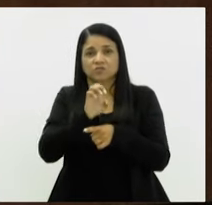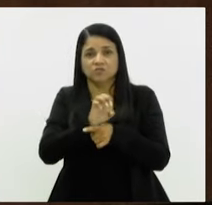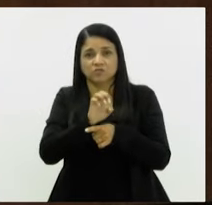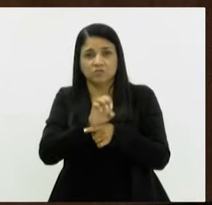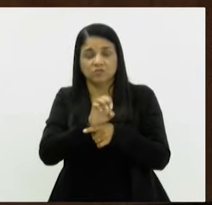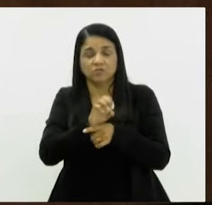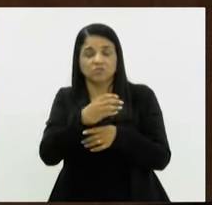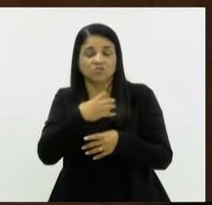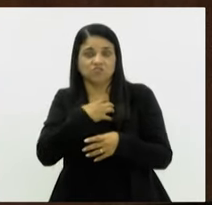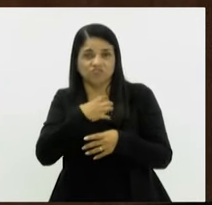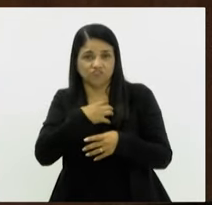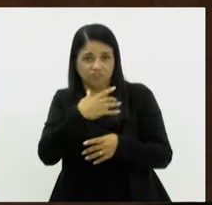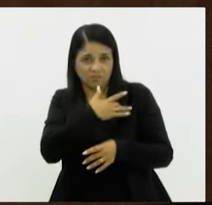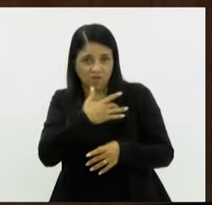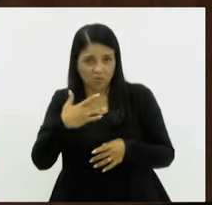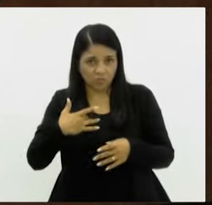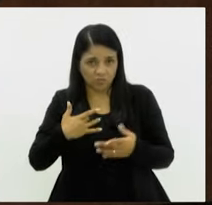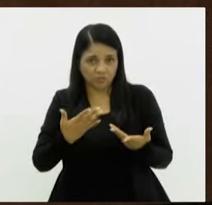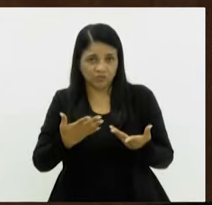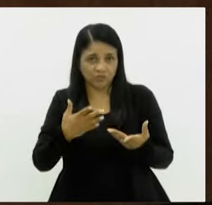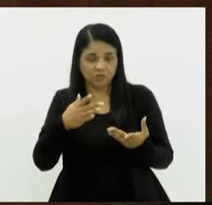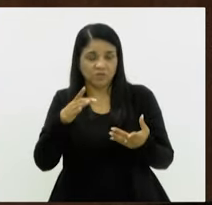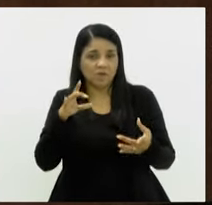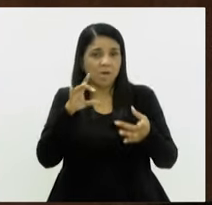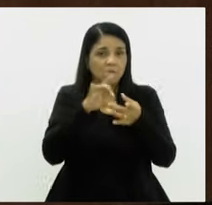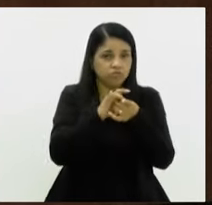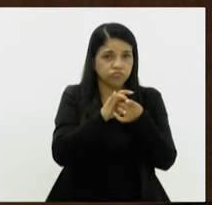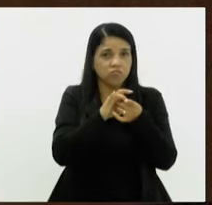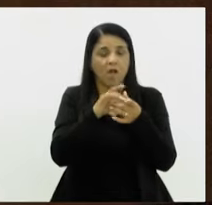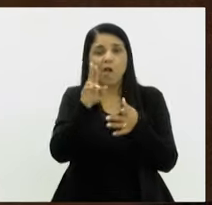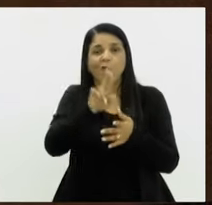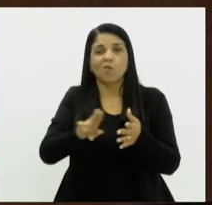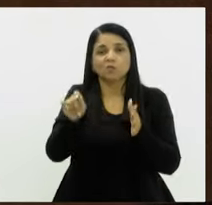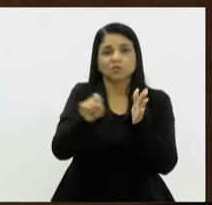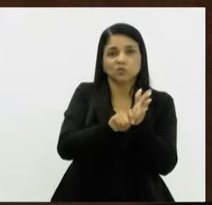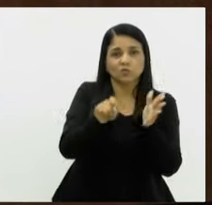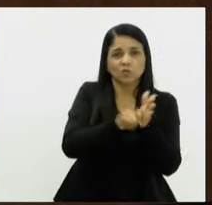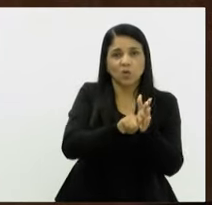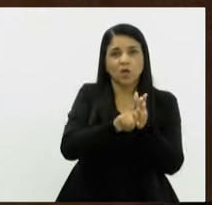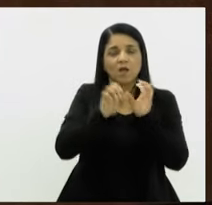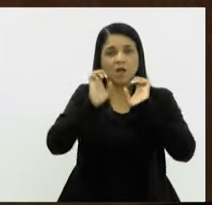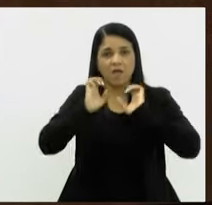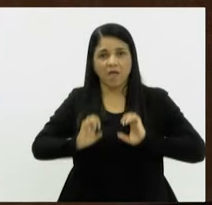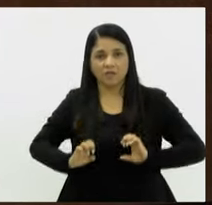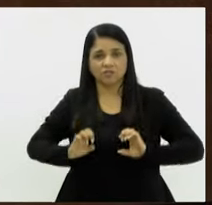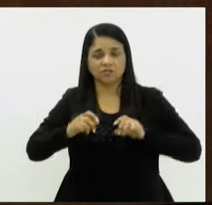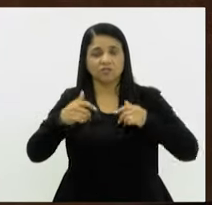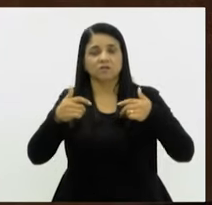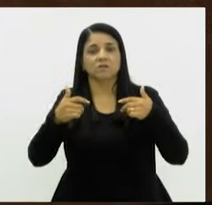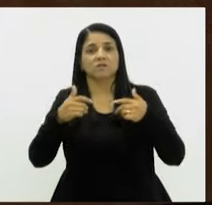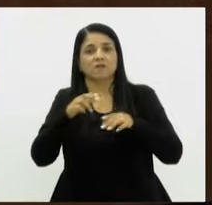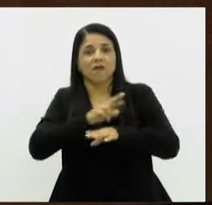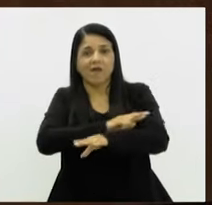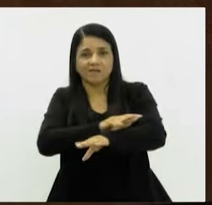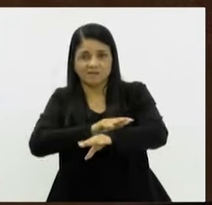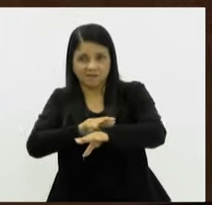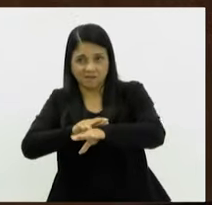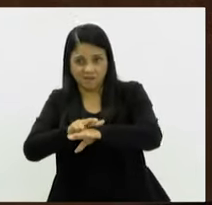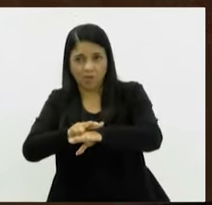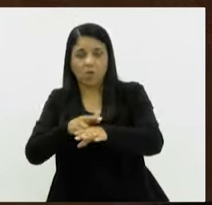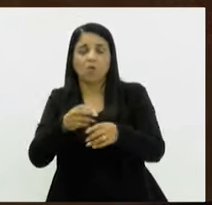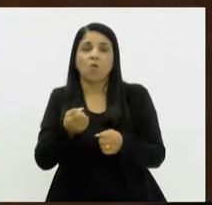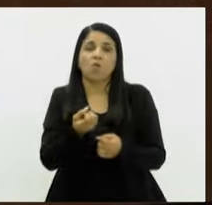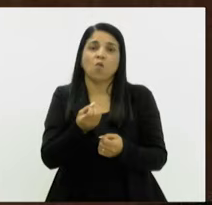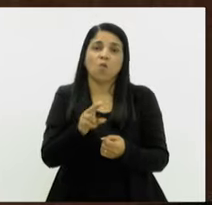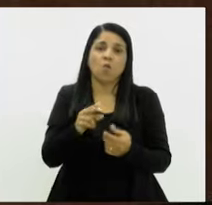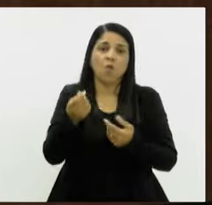a doenças, não é isso? Ao uso de drogas, a sua condição ético-racial e ou econômica. Aqui